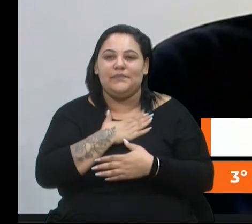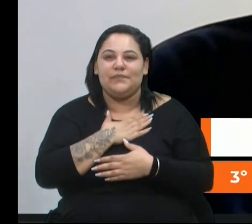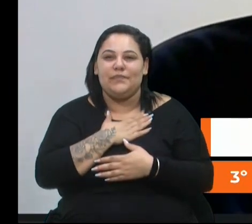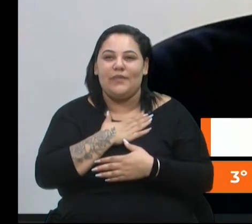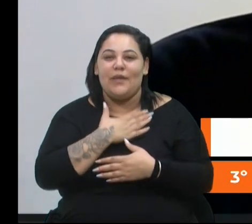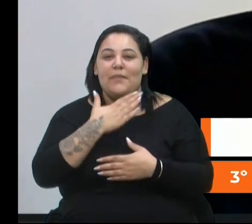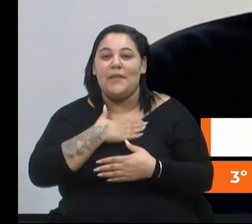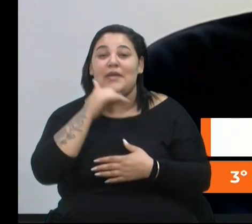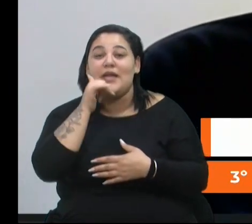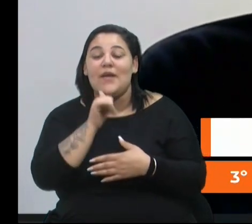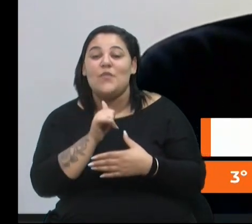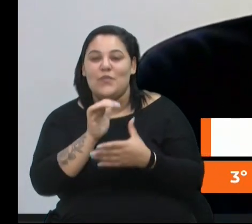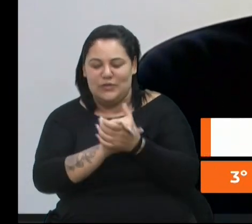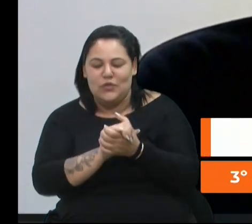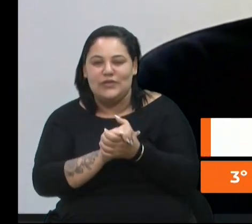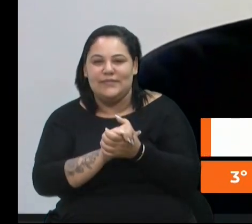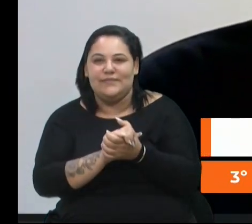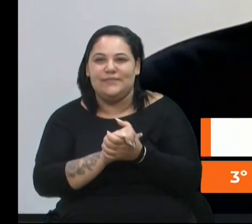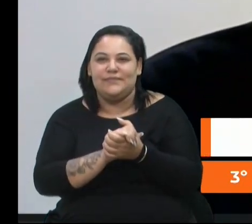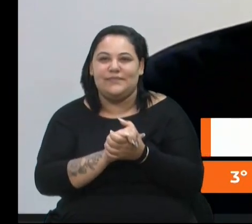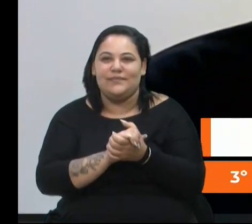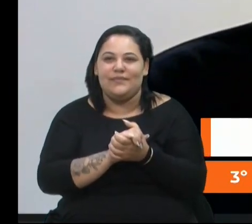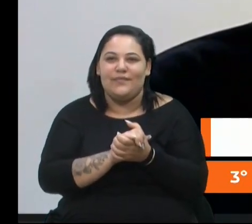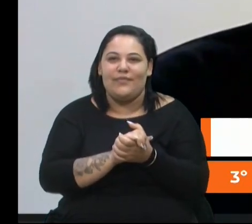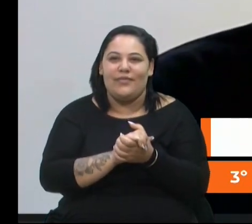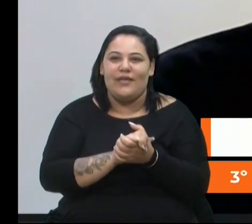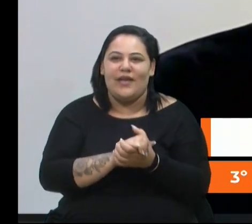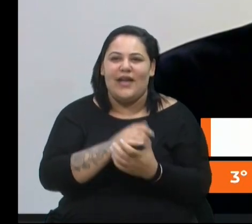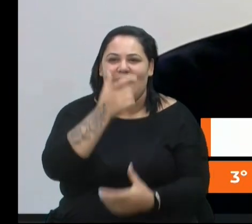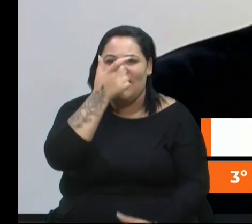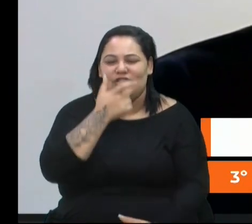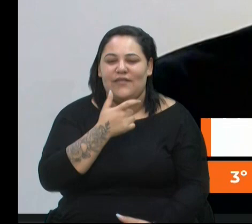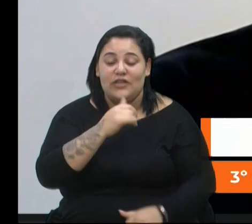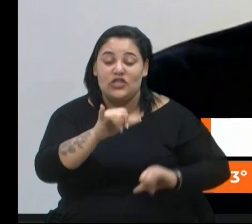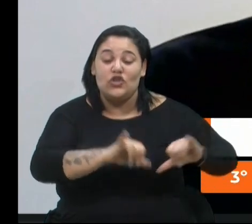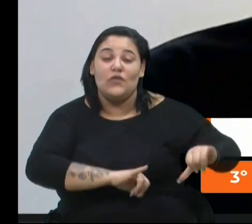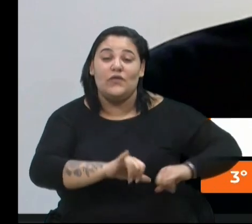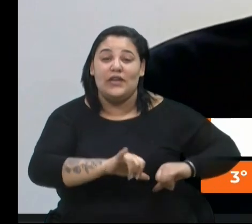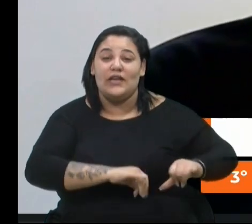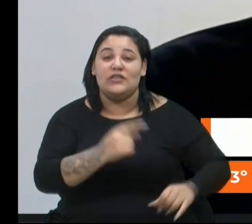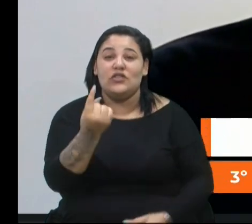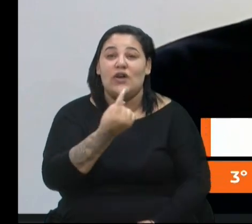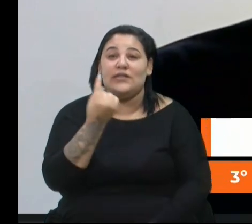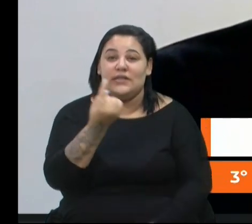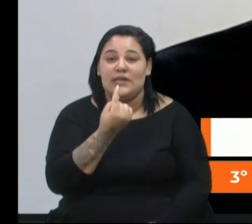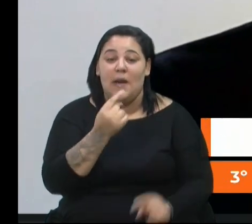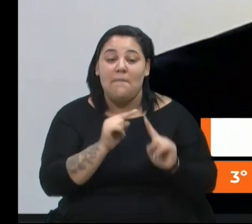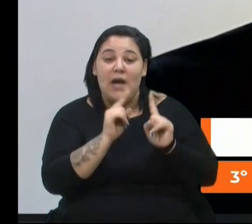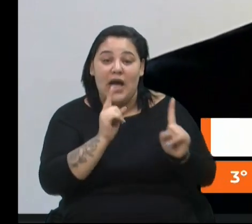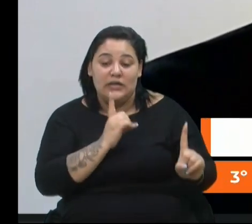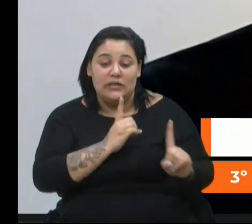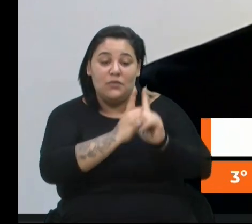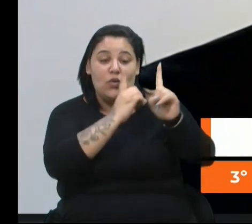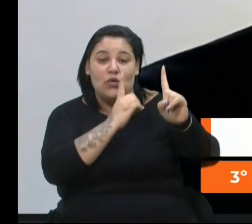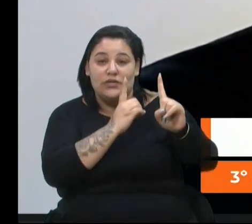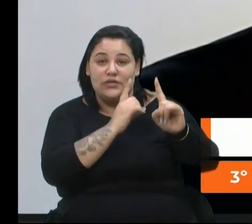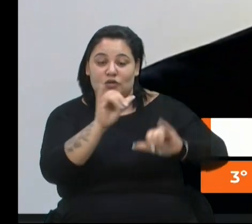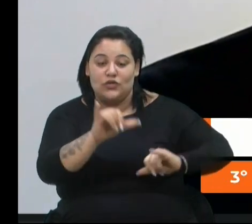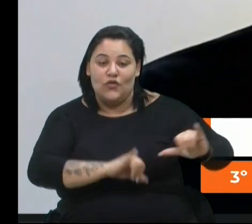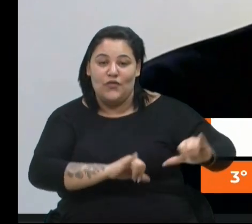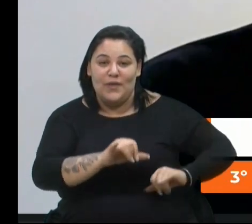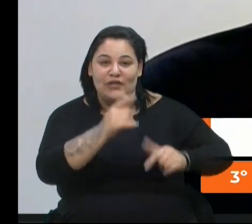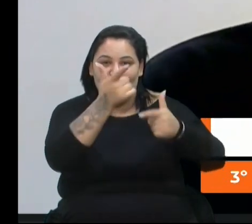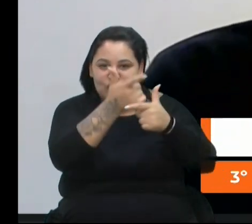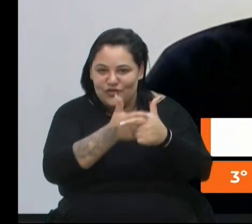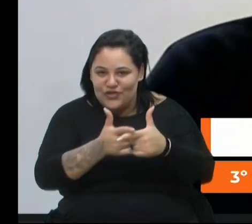minha esposa, que ela achava que sofria sozinho, mas depois que descobre que o sofrimento é